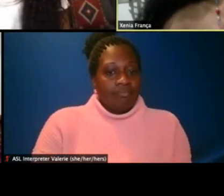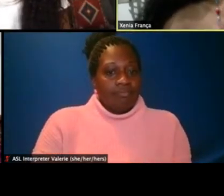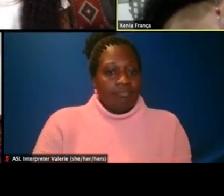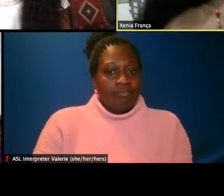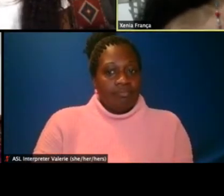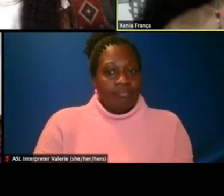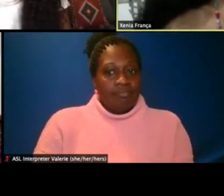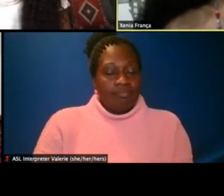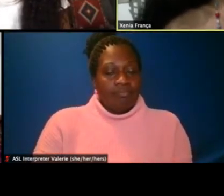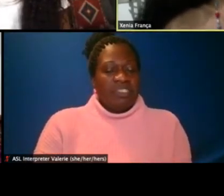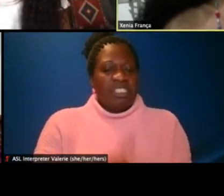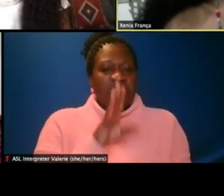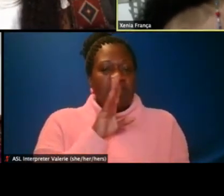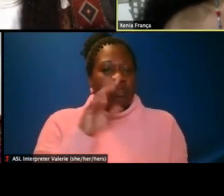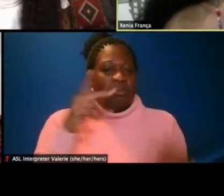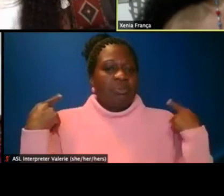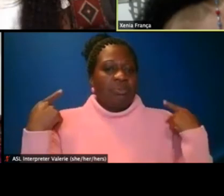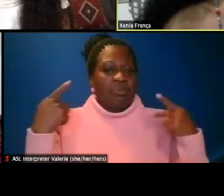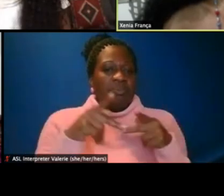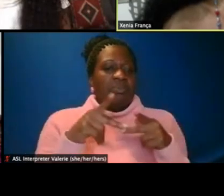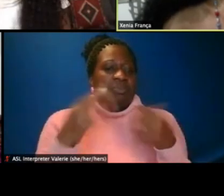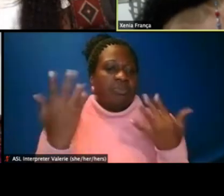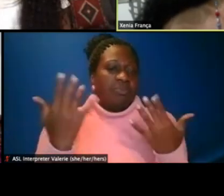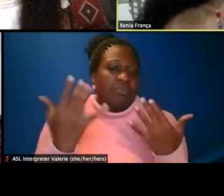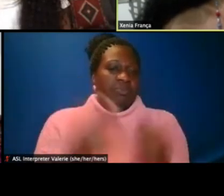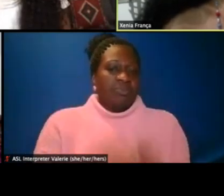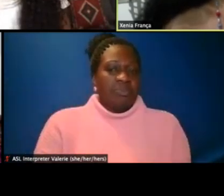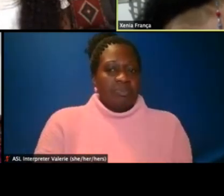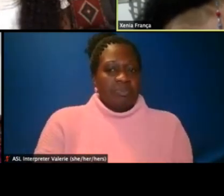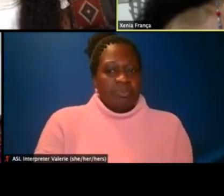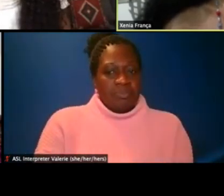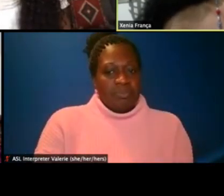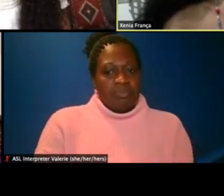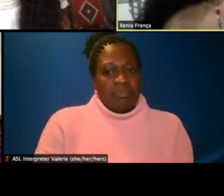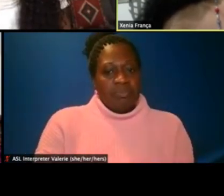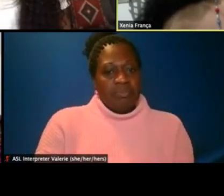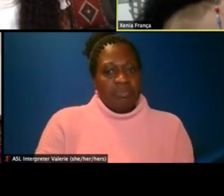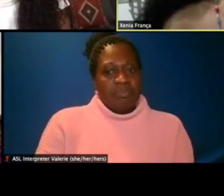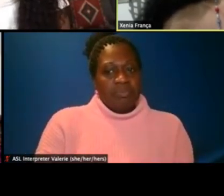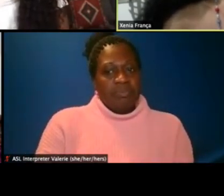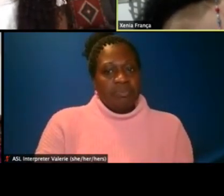só a representação artística, principalmente no caso do Brasil,